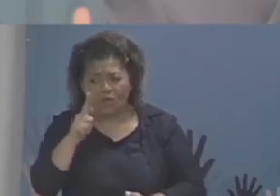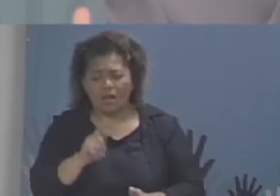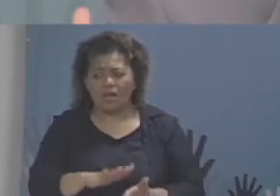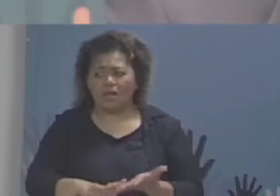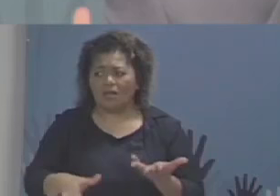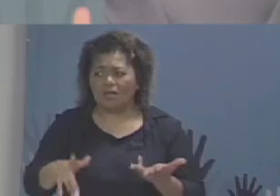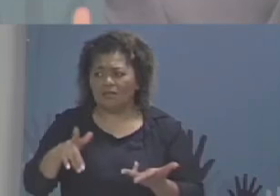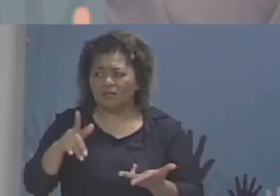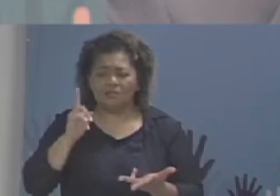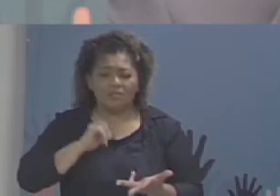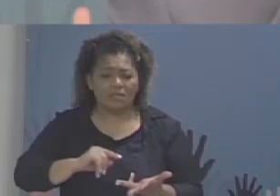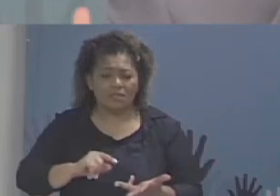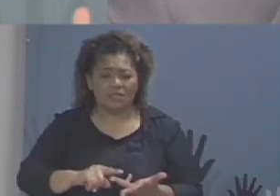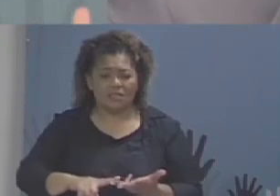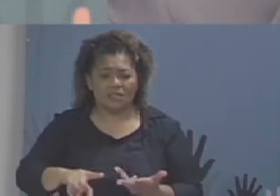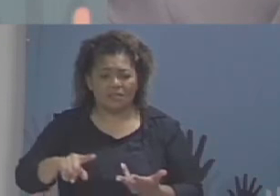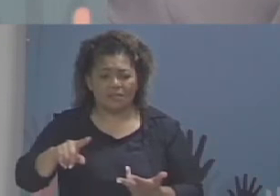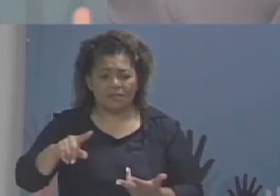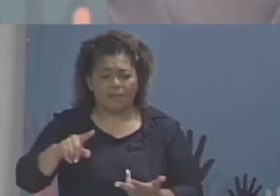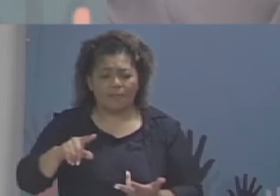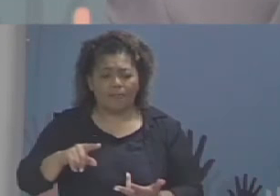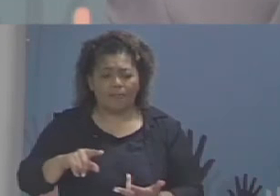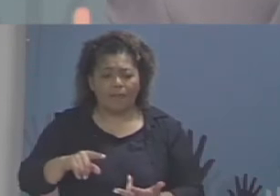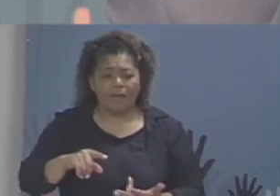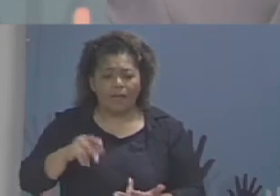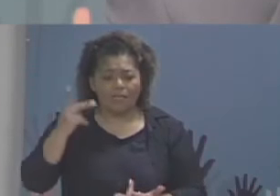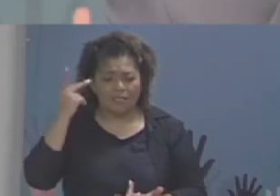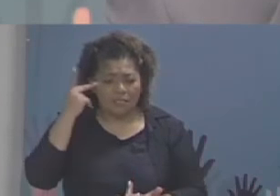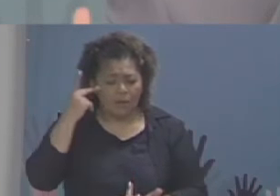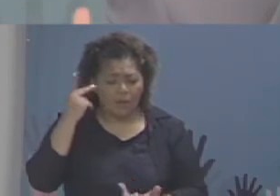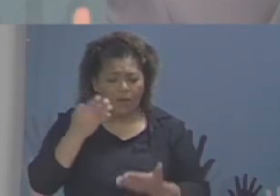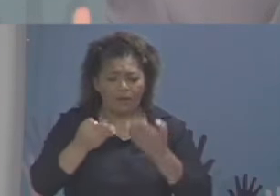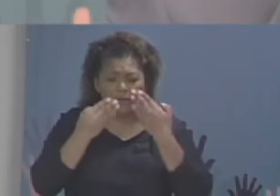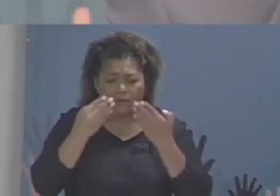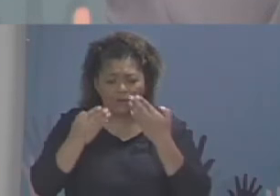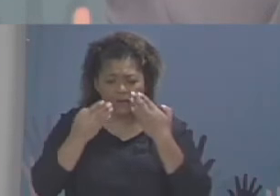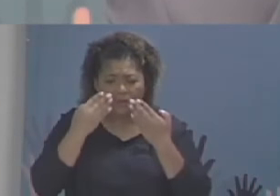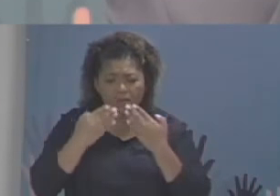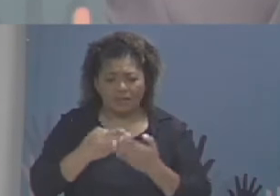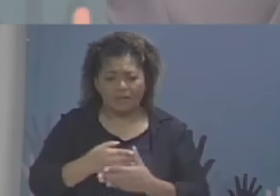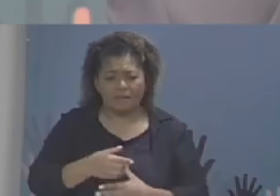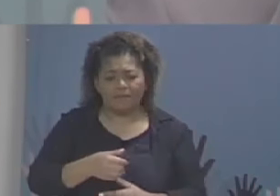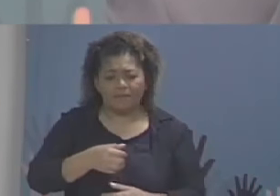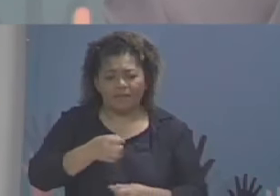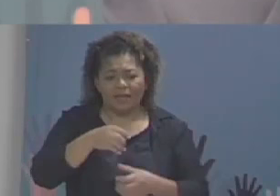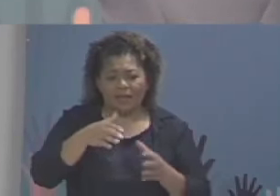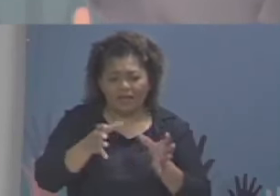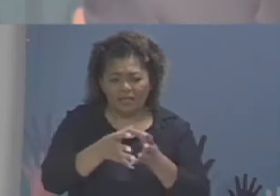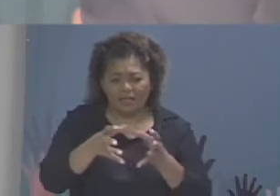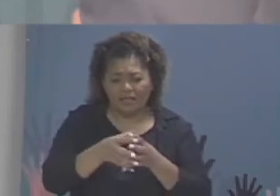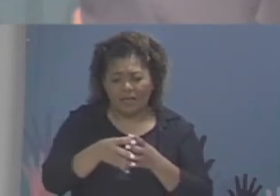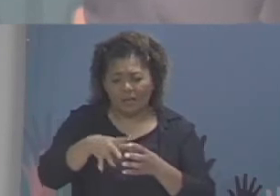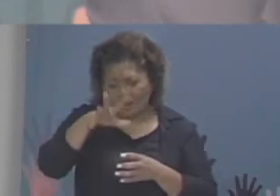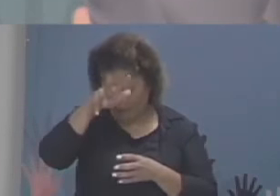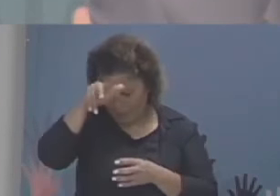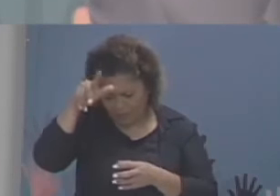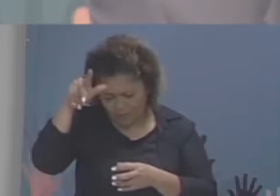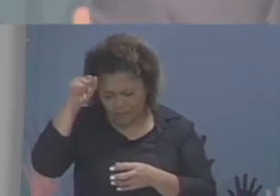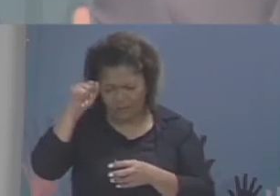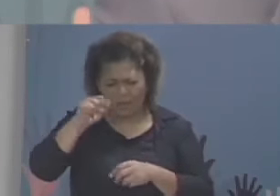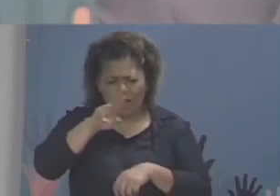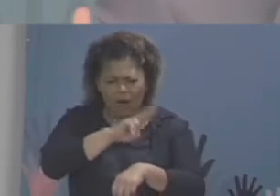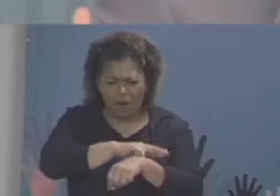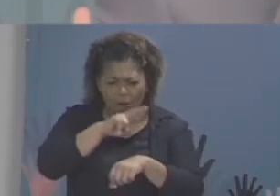chapa Fortalecer a Profissão 12, em Goiás é 11, em São Paulo a Psicologia e Democracia na chapa 13, Amazonas, Acre, Rondônia e Roraima, a